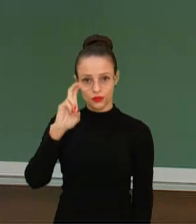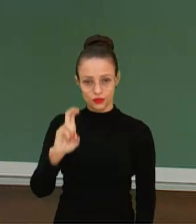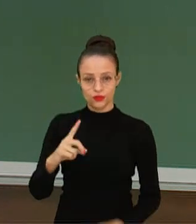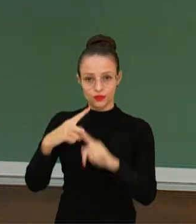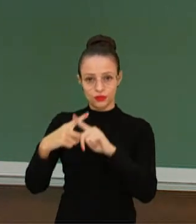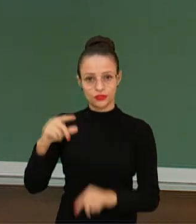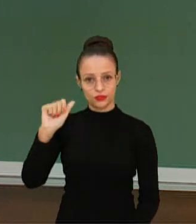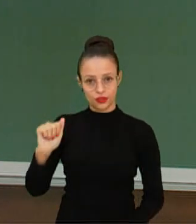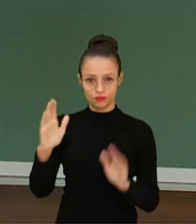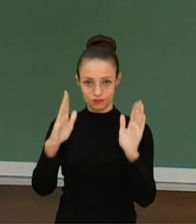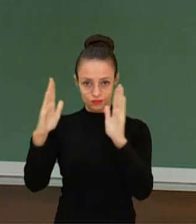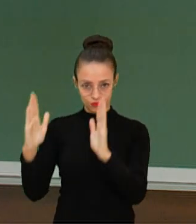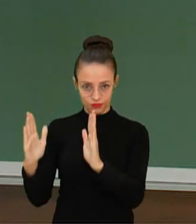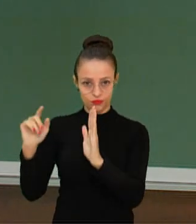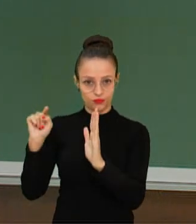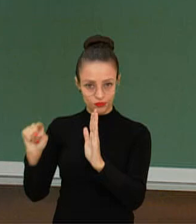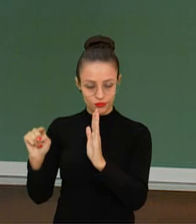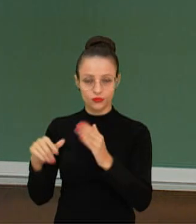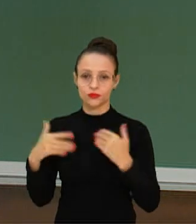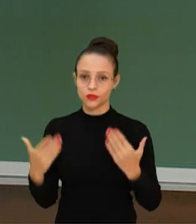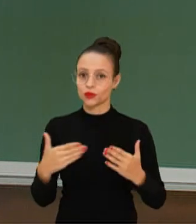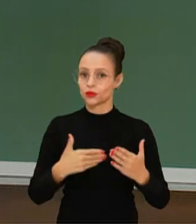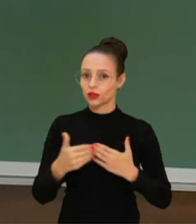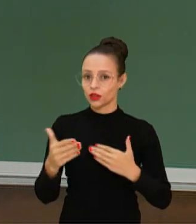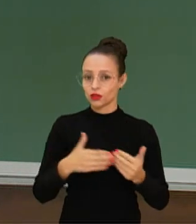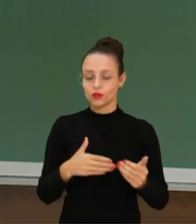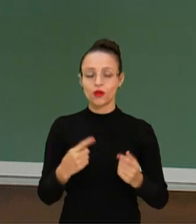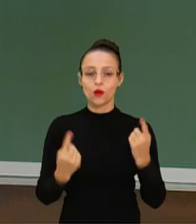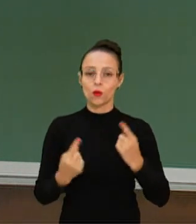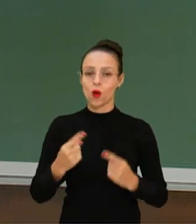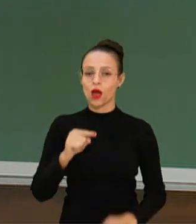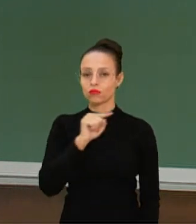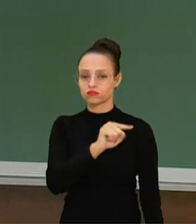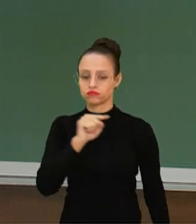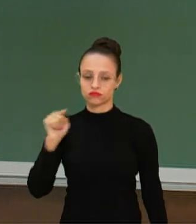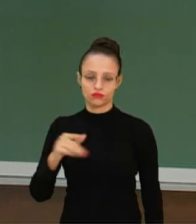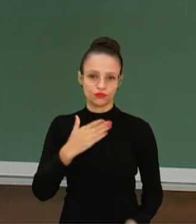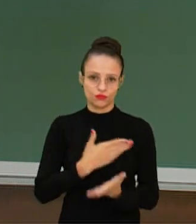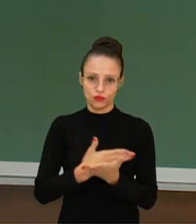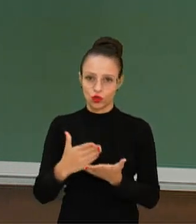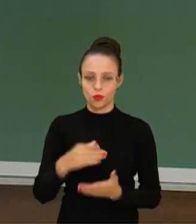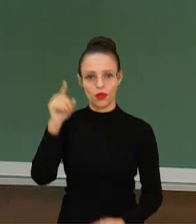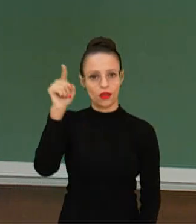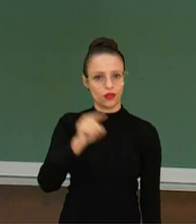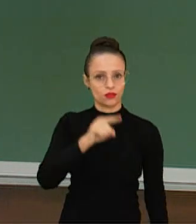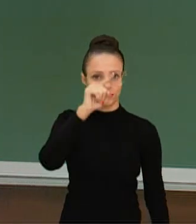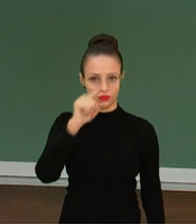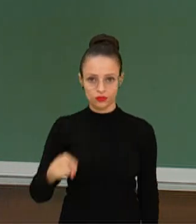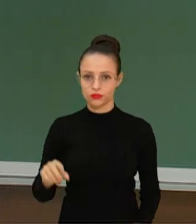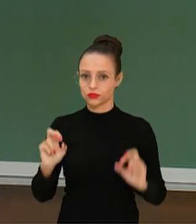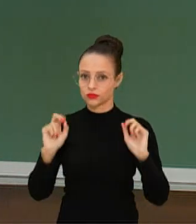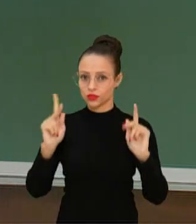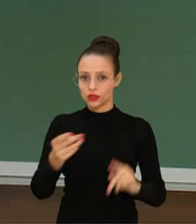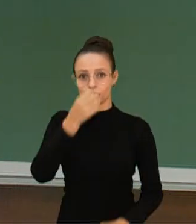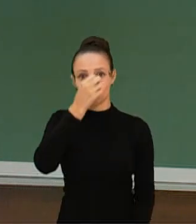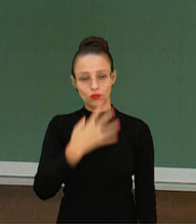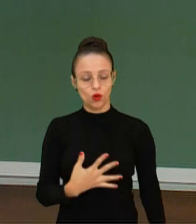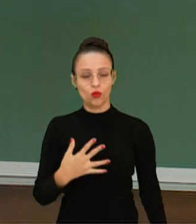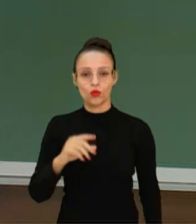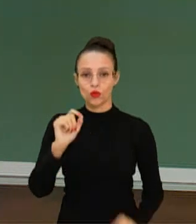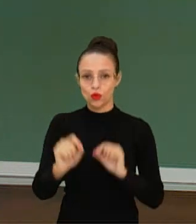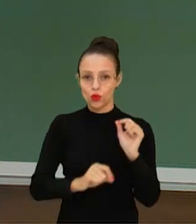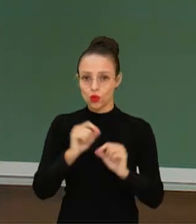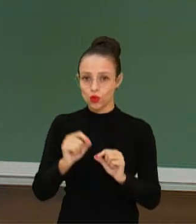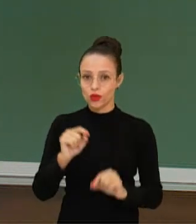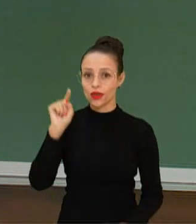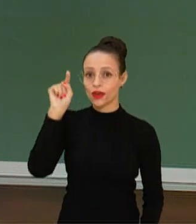A do outro lado. Tanto faz por qual informação você começa multiplicando, tá bom? A gente fala que é o